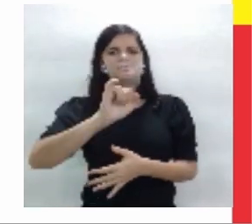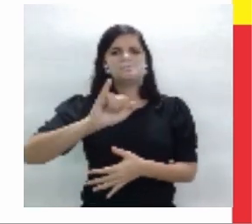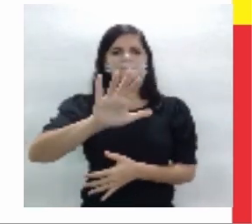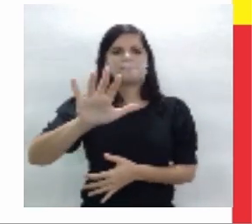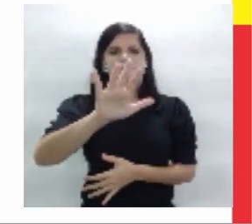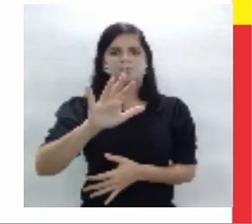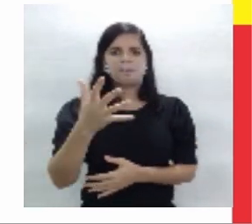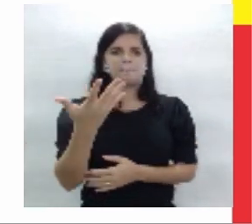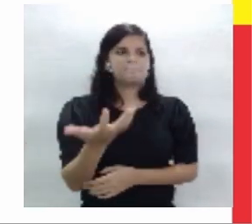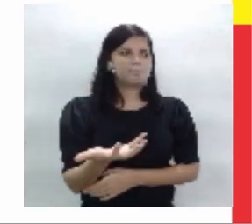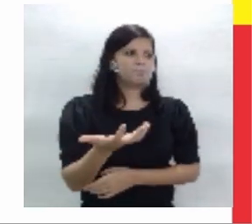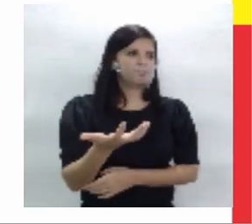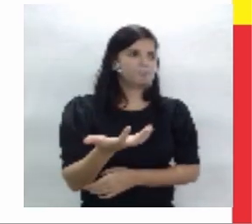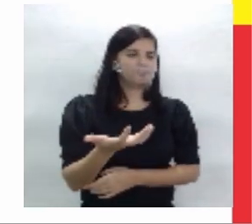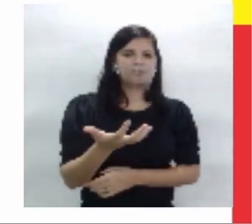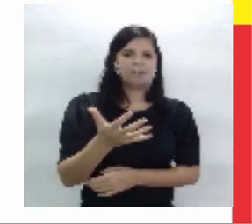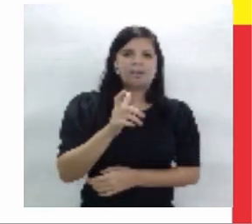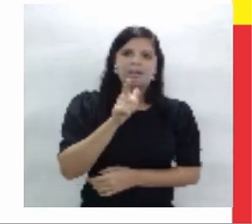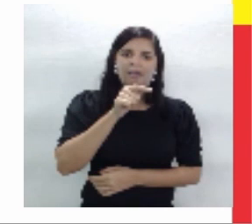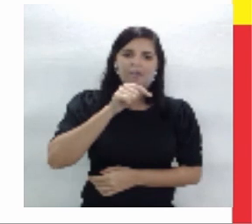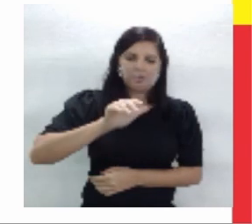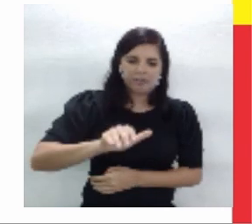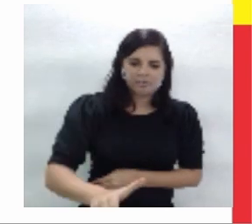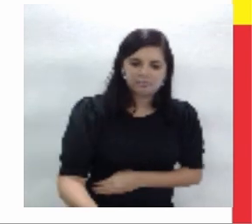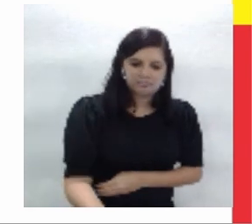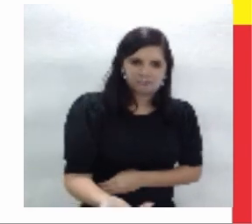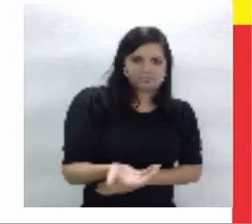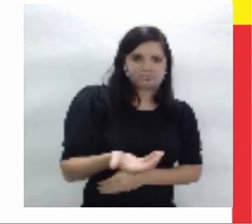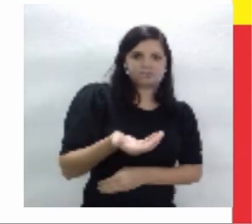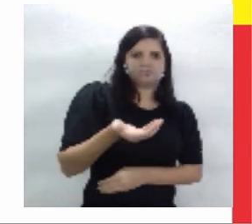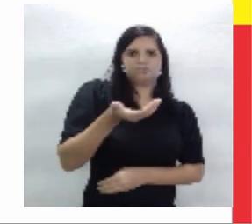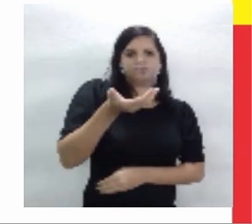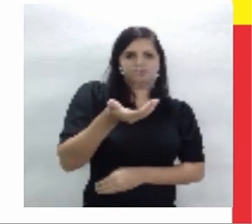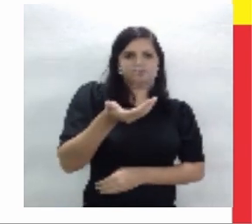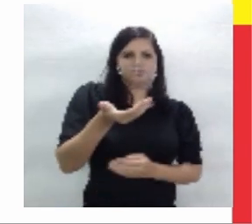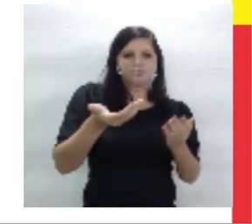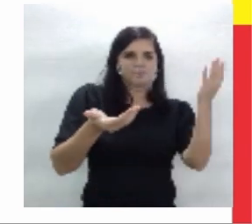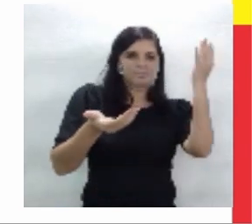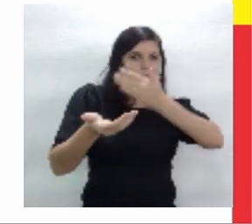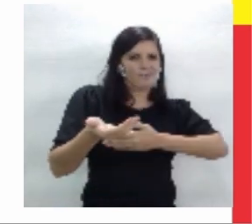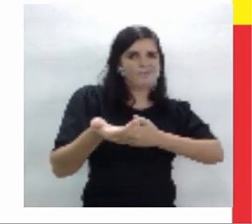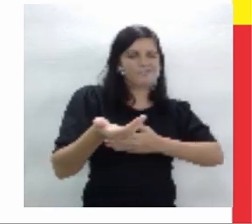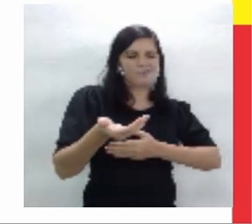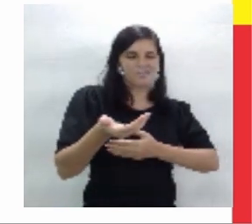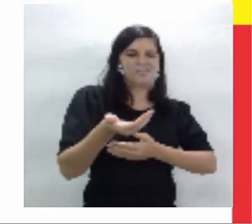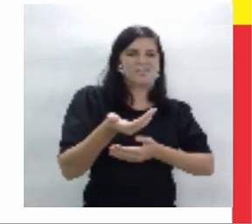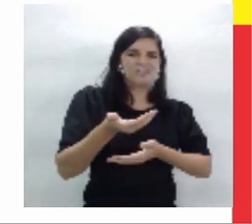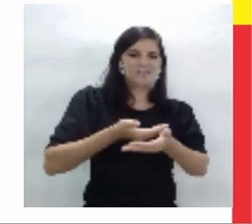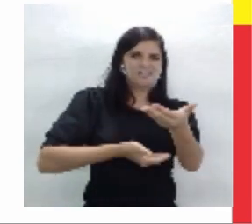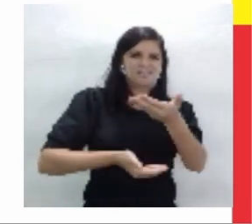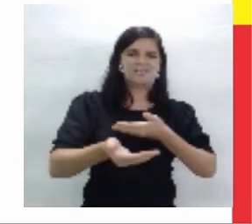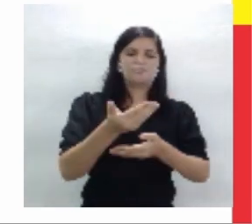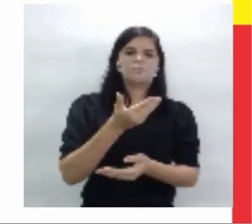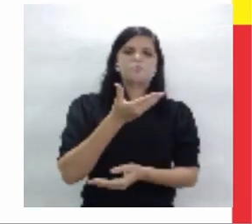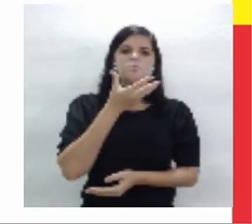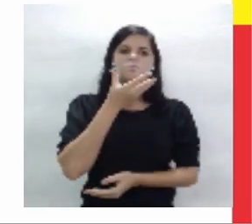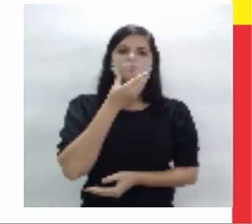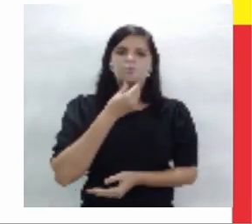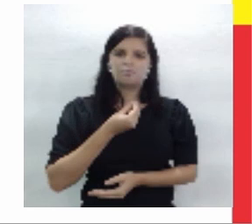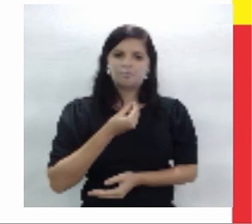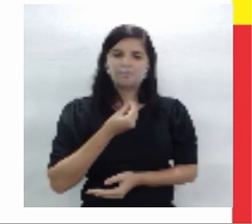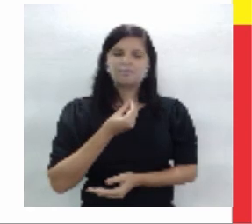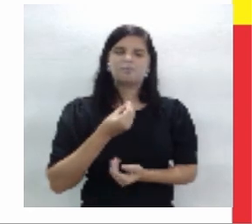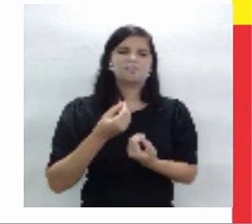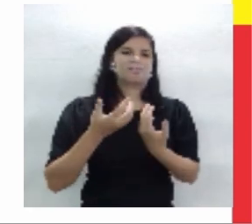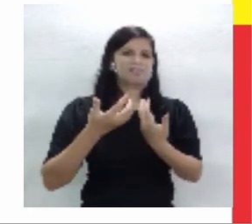uma mão aparando aí uma quantidade de água, mostrando, né, que existe uma interação do homem com o